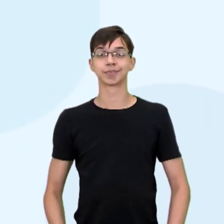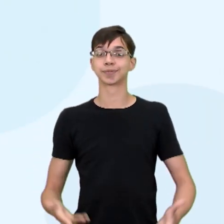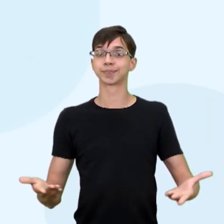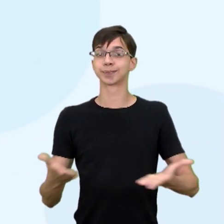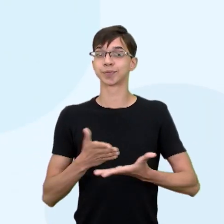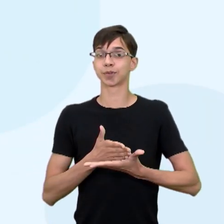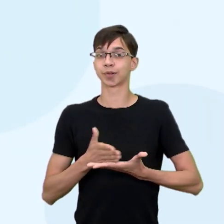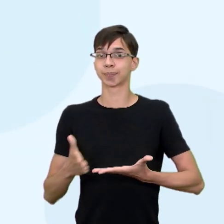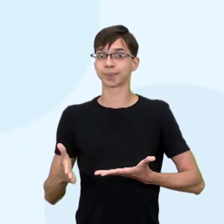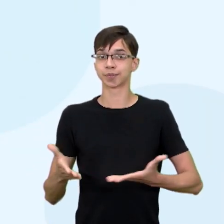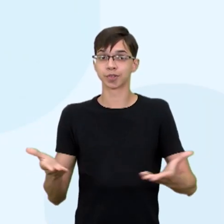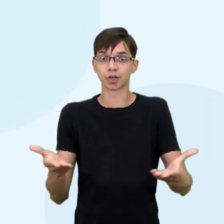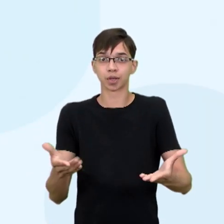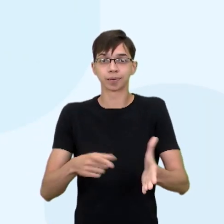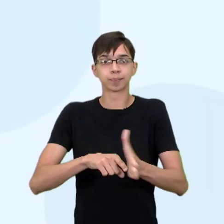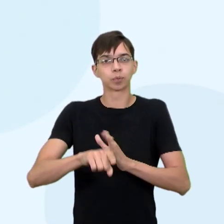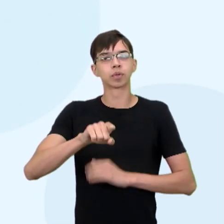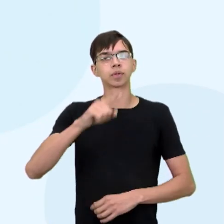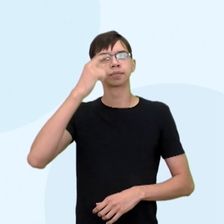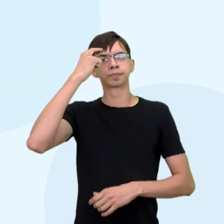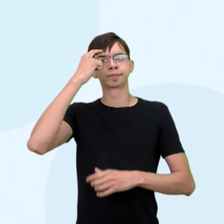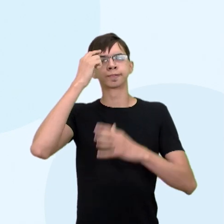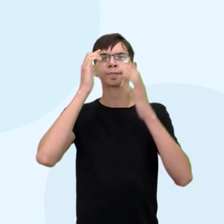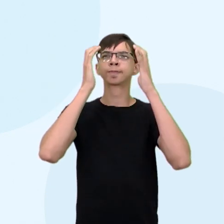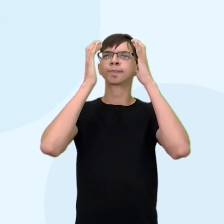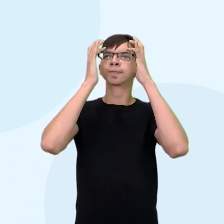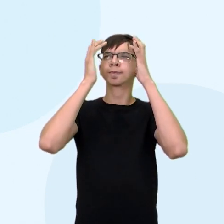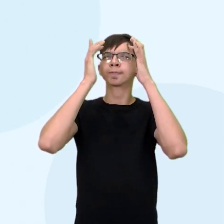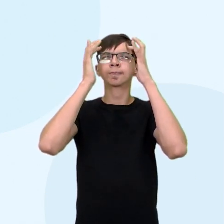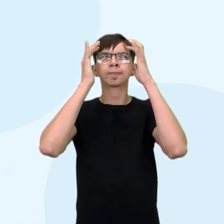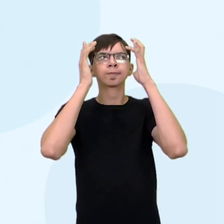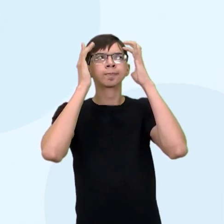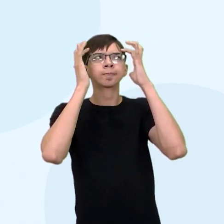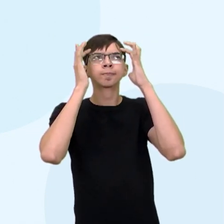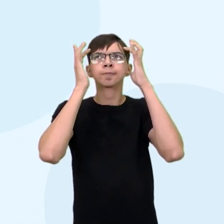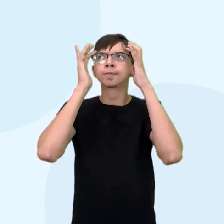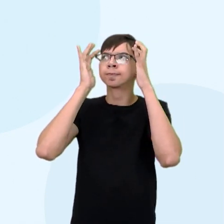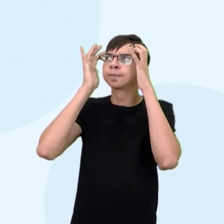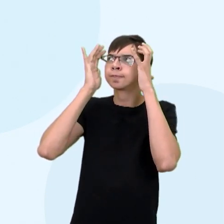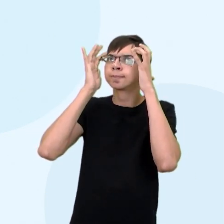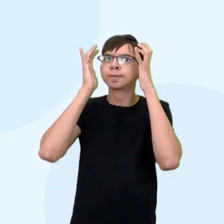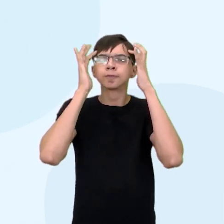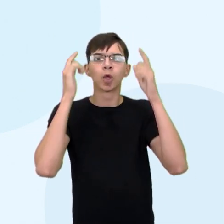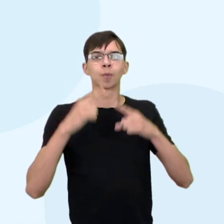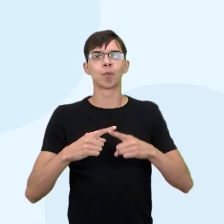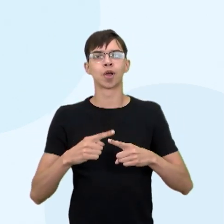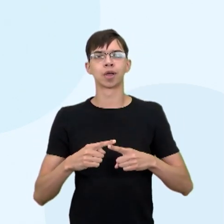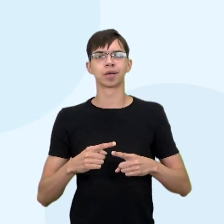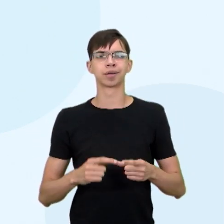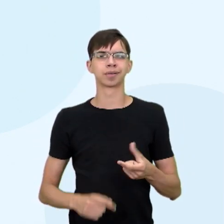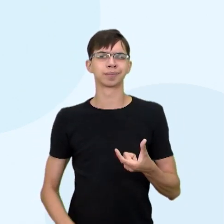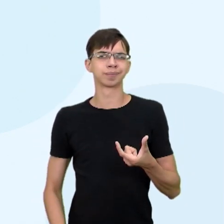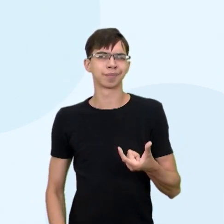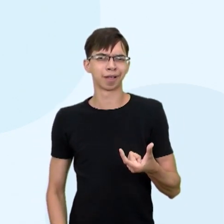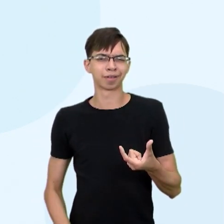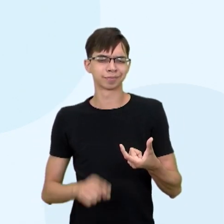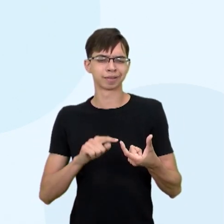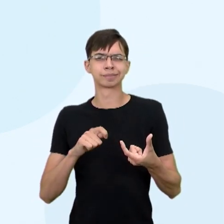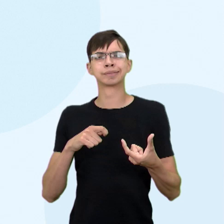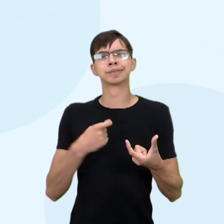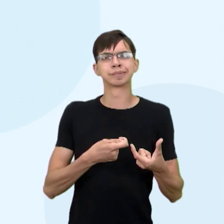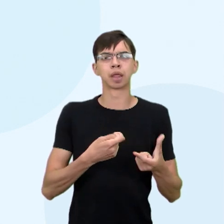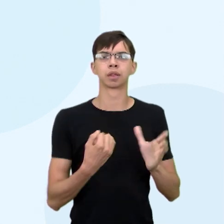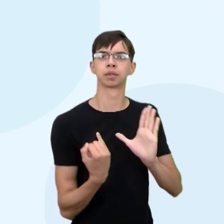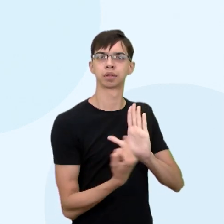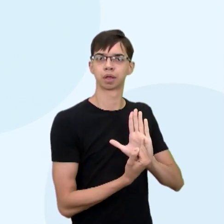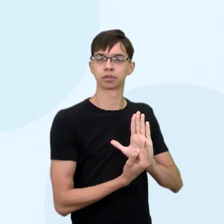uma pergunta pra você refletir, né? Que quando a gente escuta a palavra identidade dentro do cotidiano, o que a gente